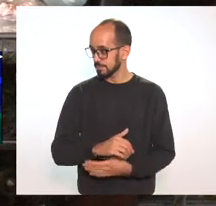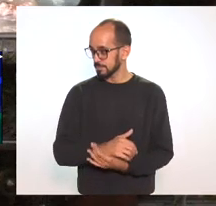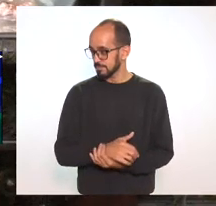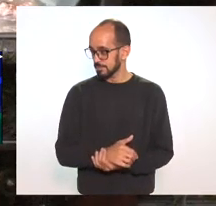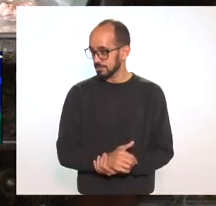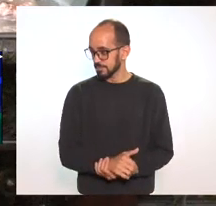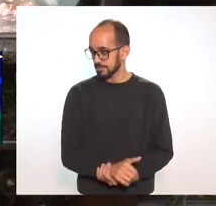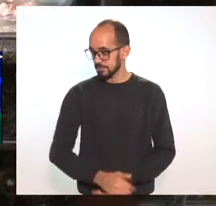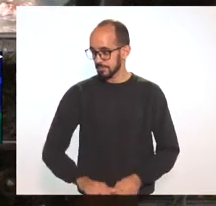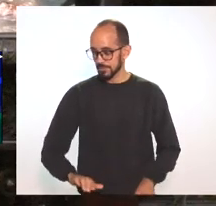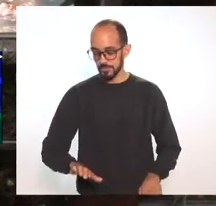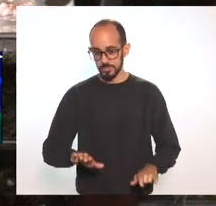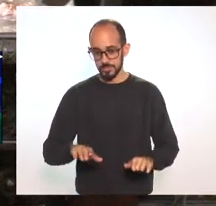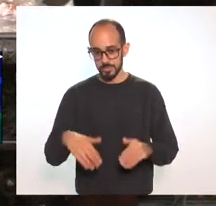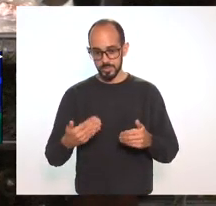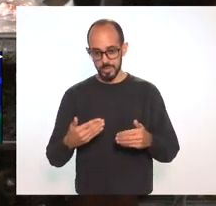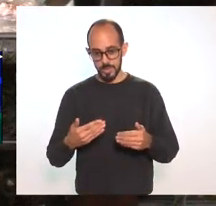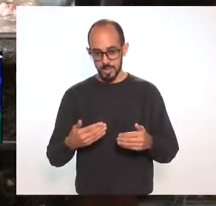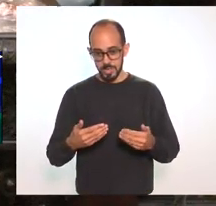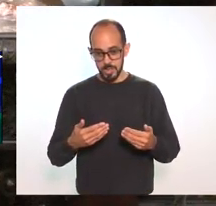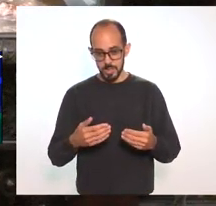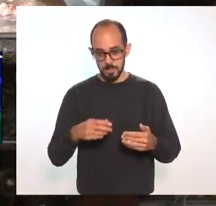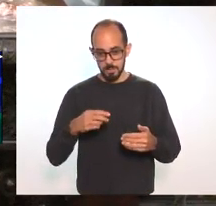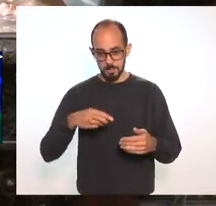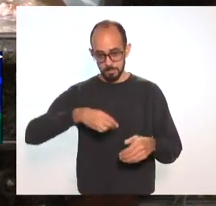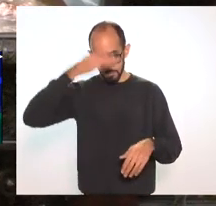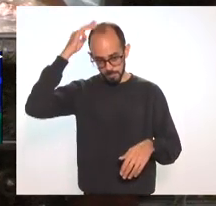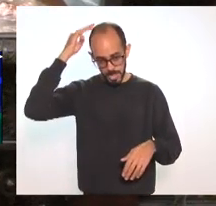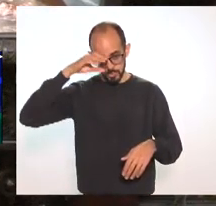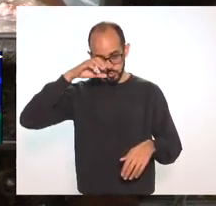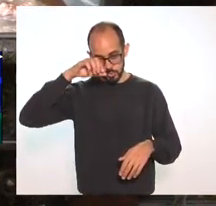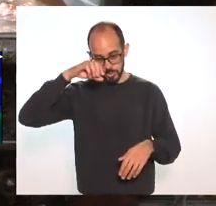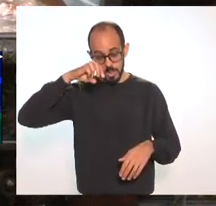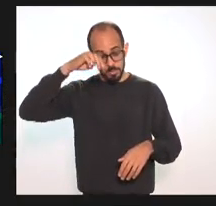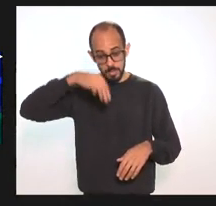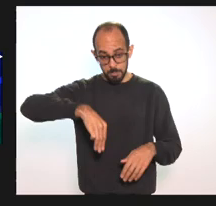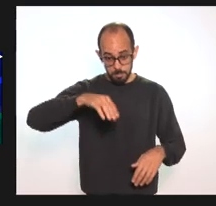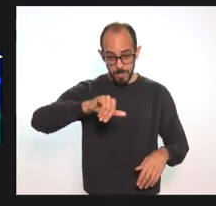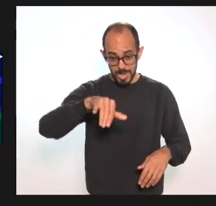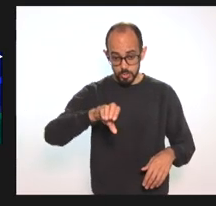de Orçamento, deputado Márcio Canella.